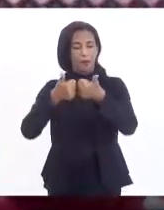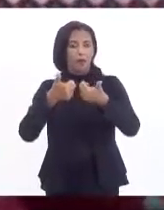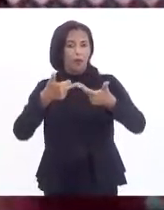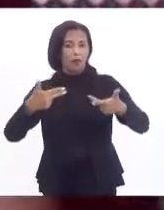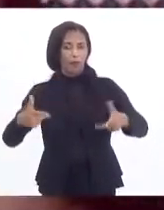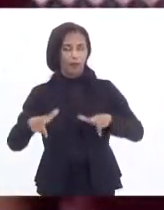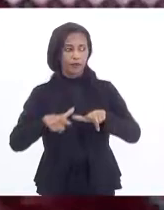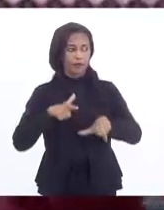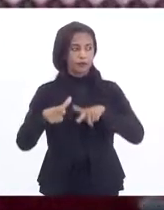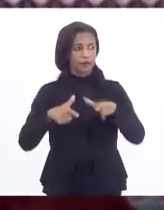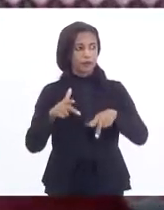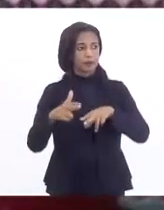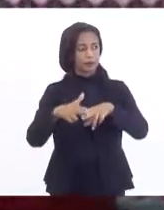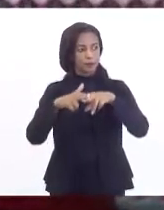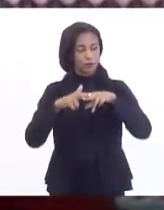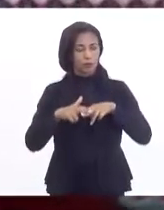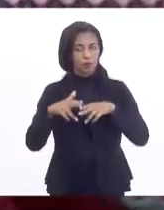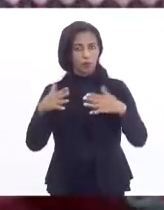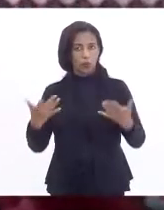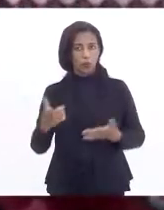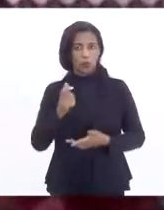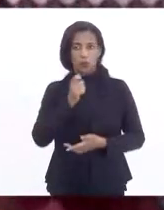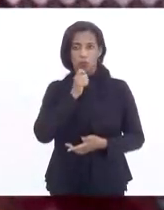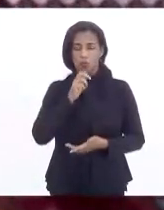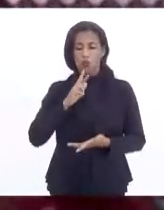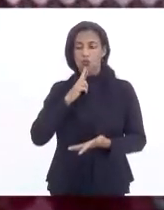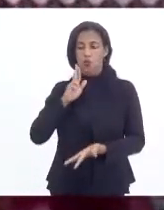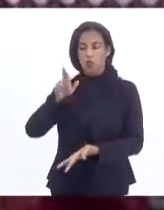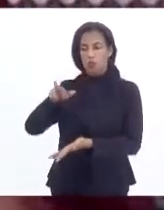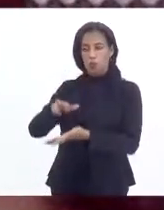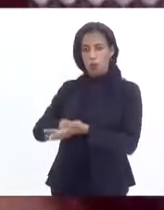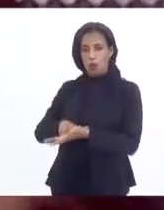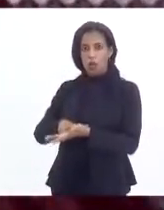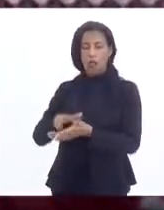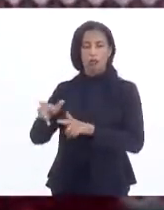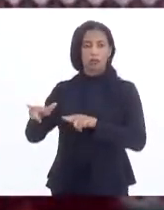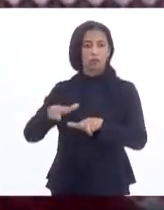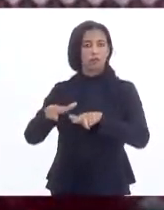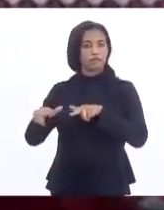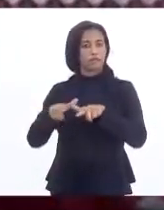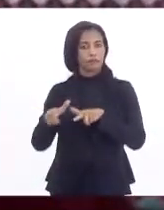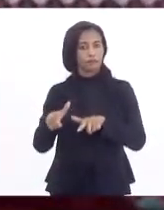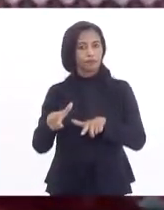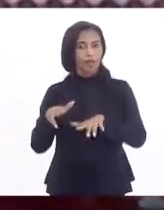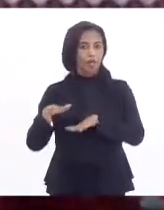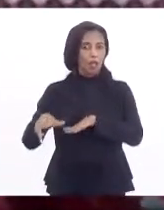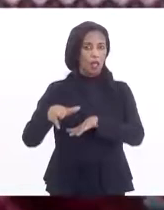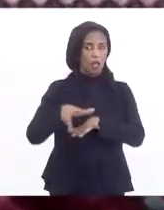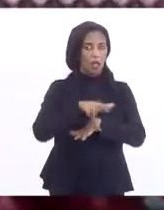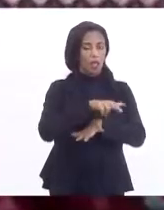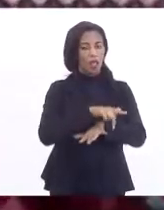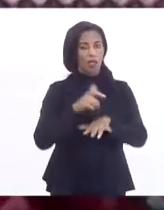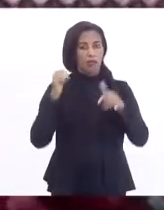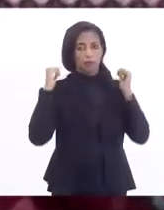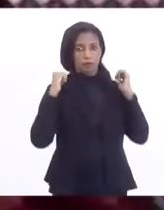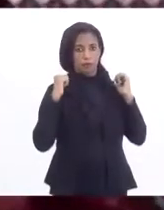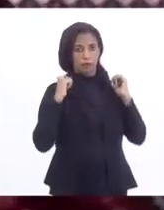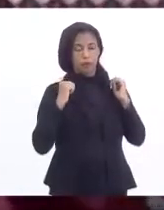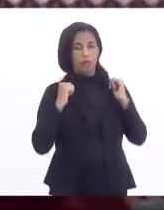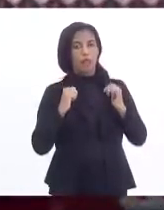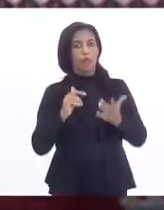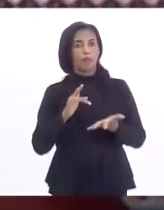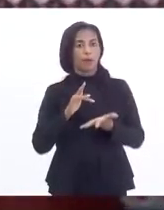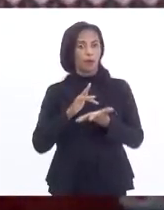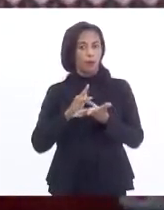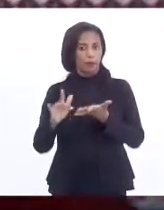trabalho. Nesse sentido, enquanto não há o reconhecimento do vínculo de emprego entre os empregadores e os grandes